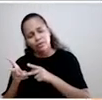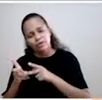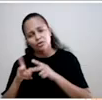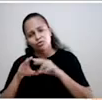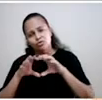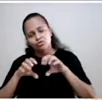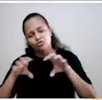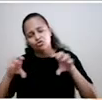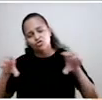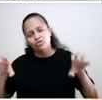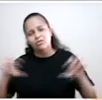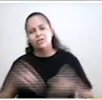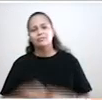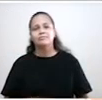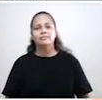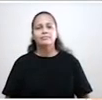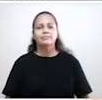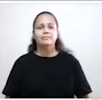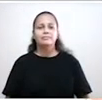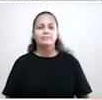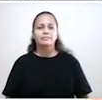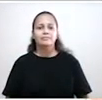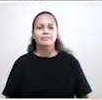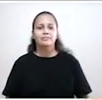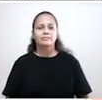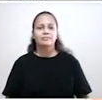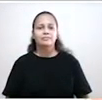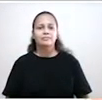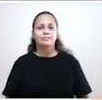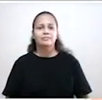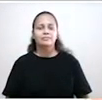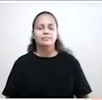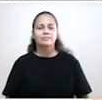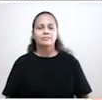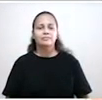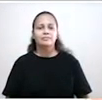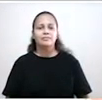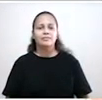sofá. You have done the homework.